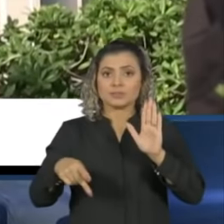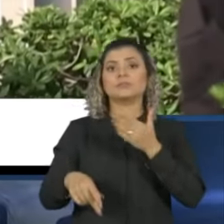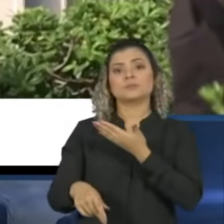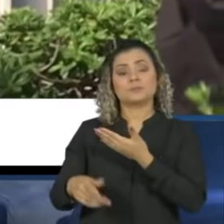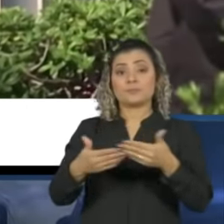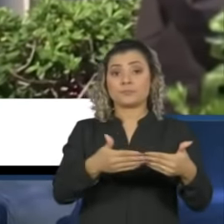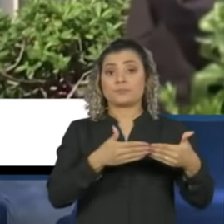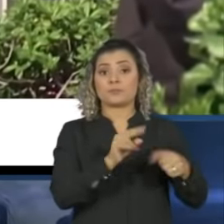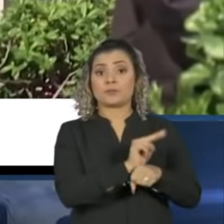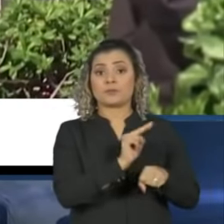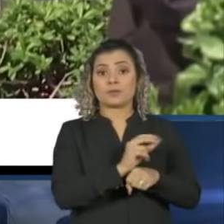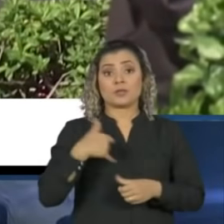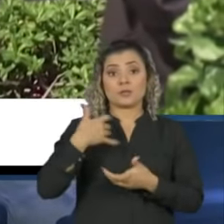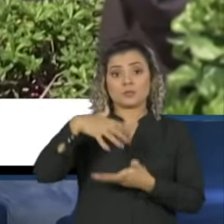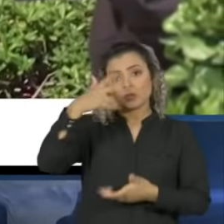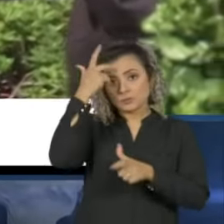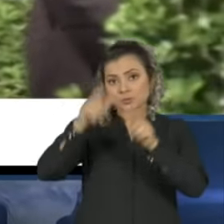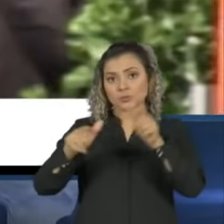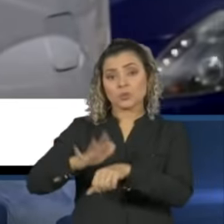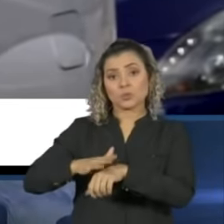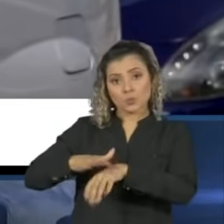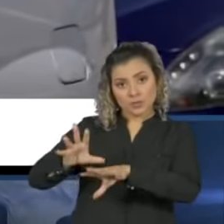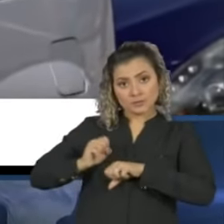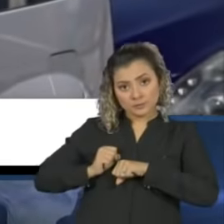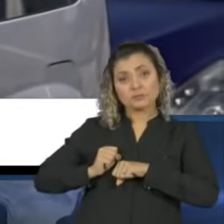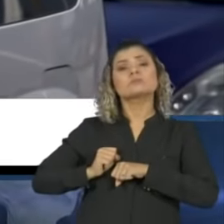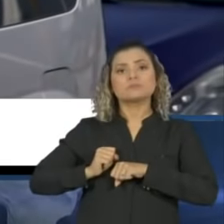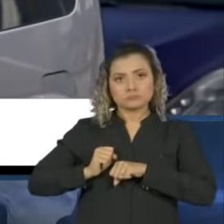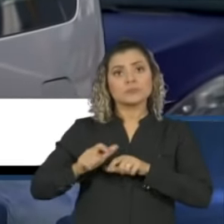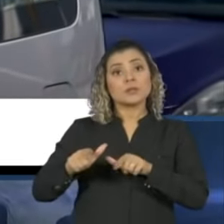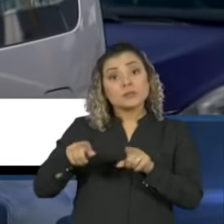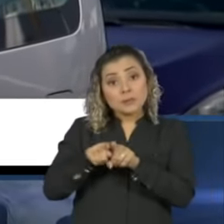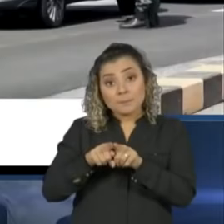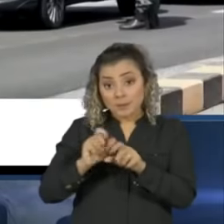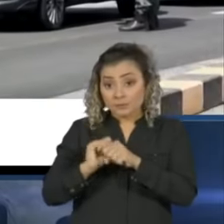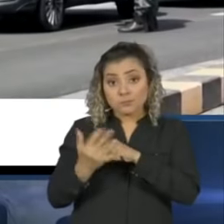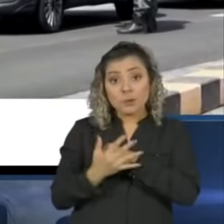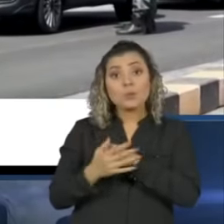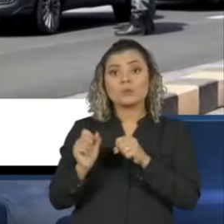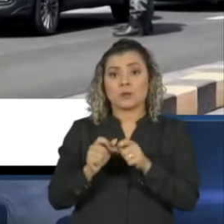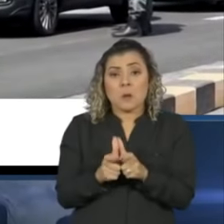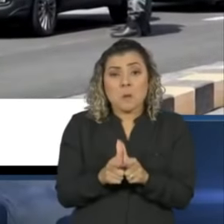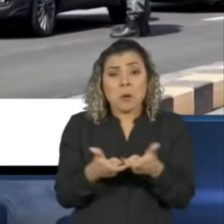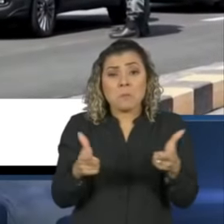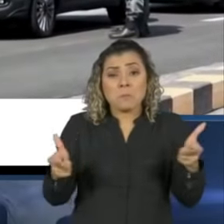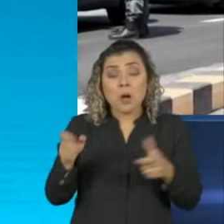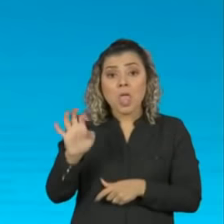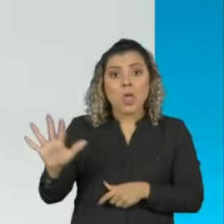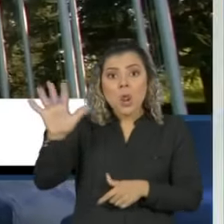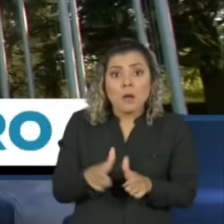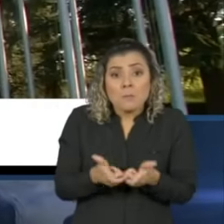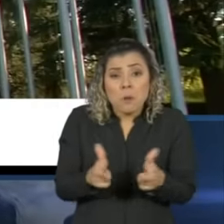apenas de idosos e de pessoas com doenças prévias fez total de casos de coronavírus explodir na Europa.